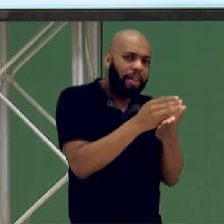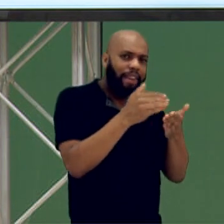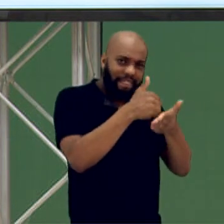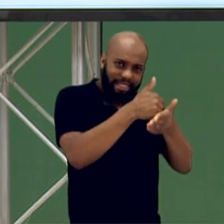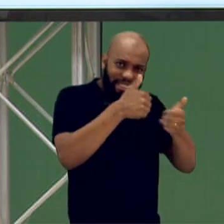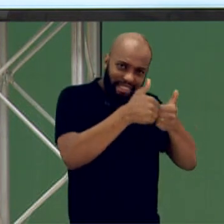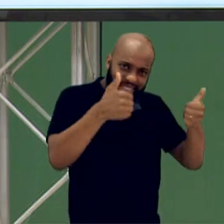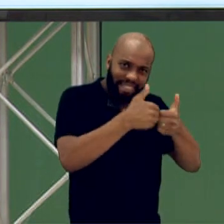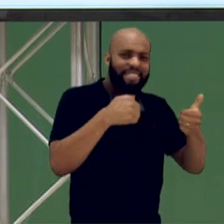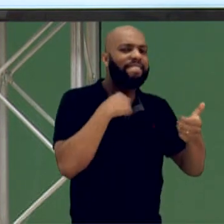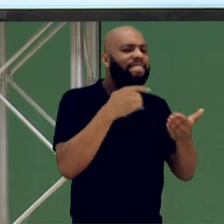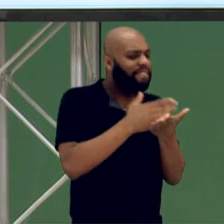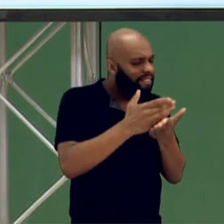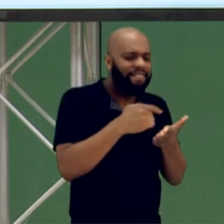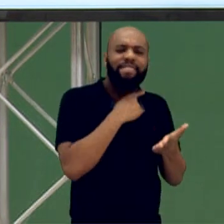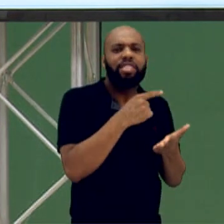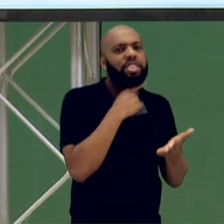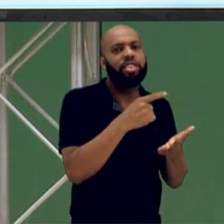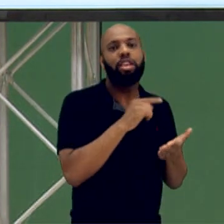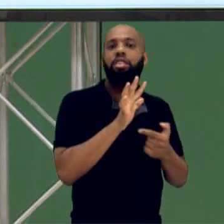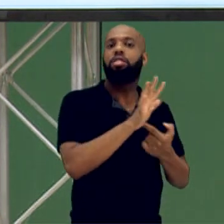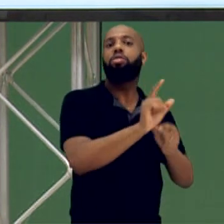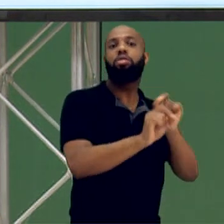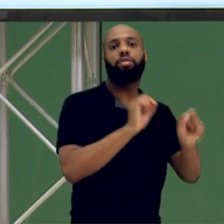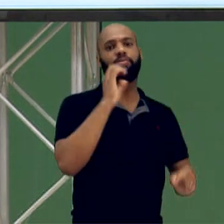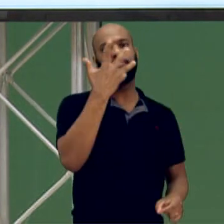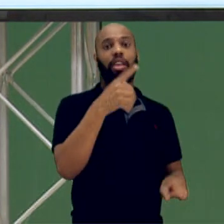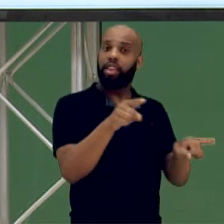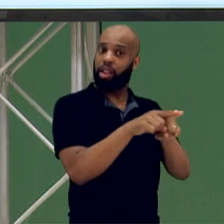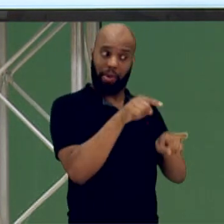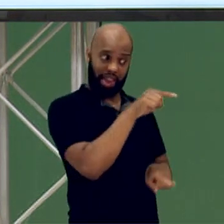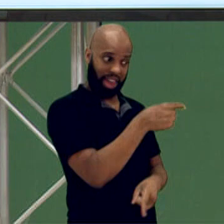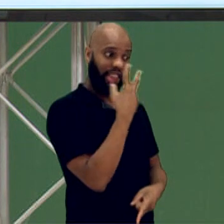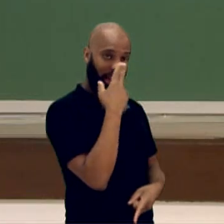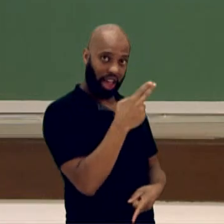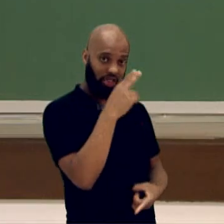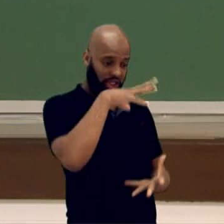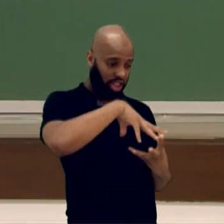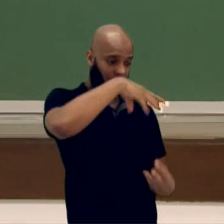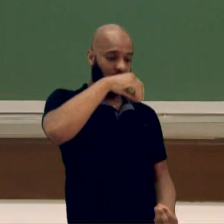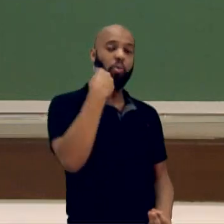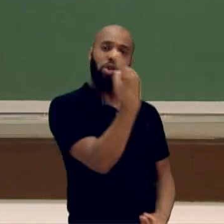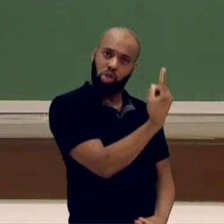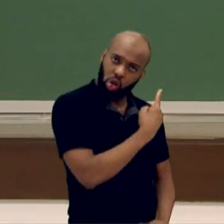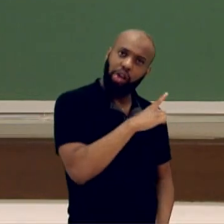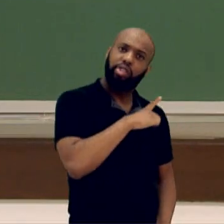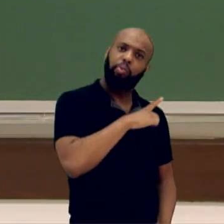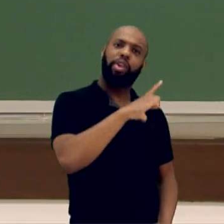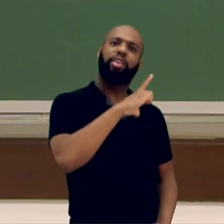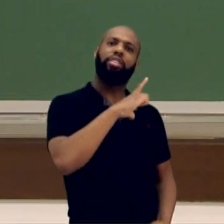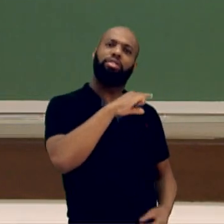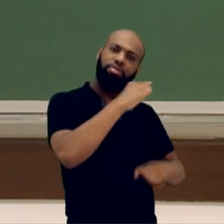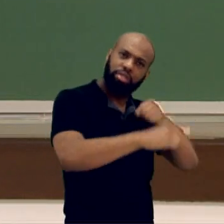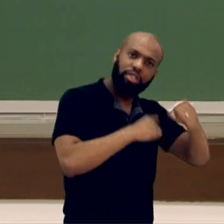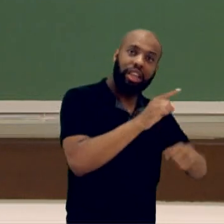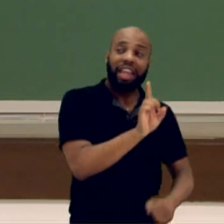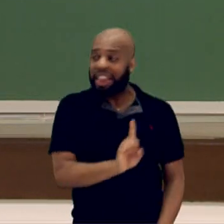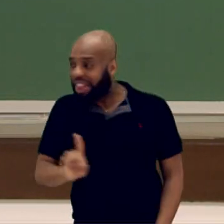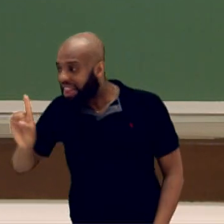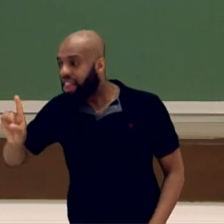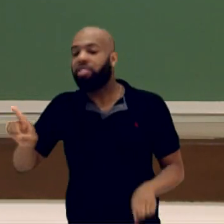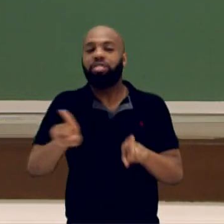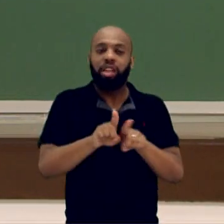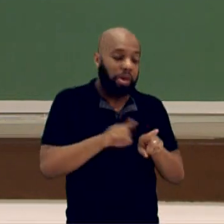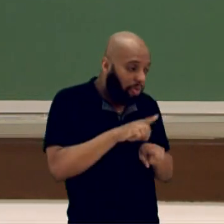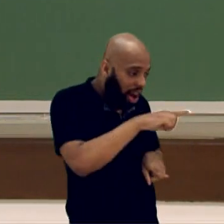que formam a realidade. Inclusive nossa alma é feita de átomos. Inclusive os deuses para Epicuro são feitos também